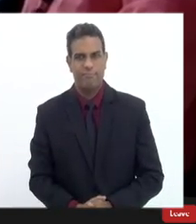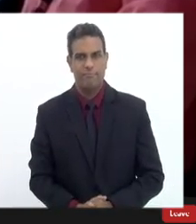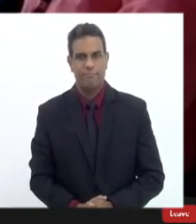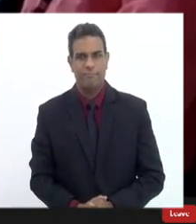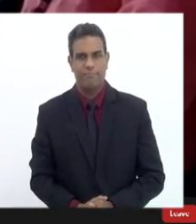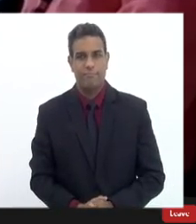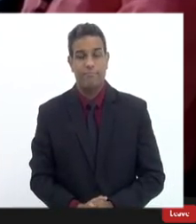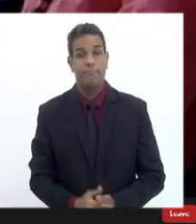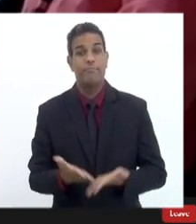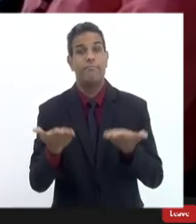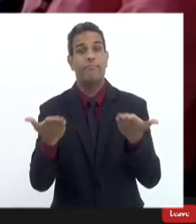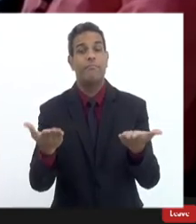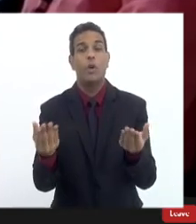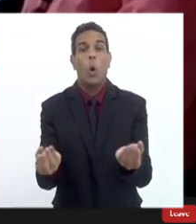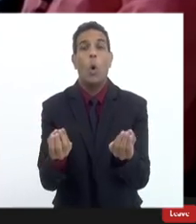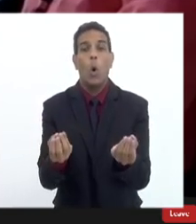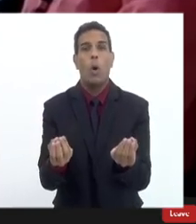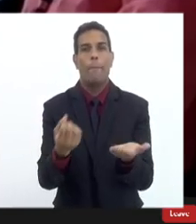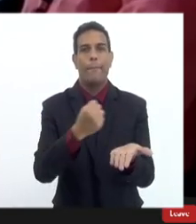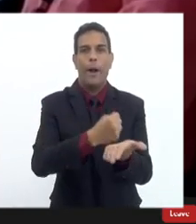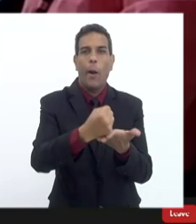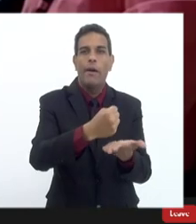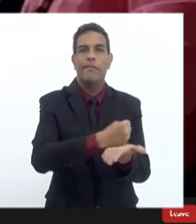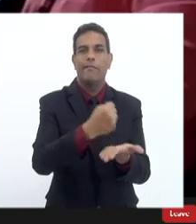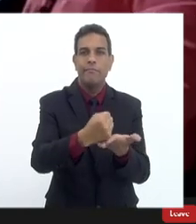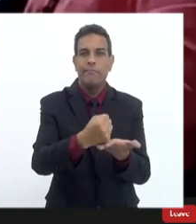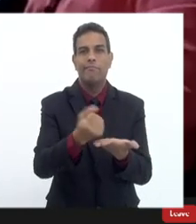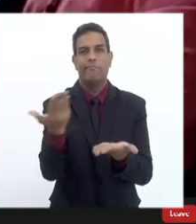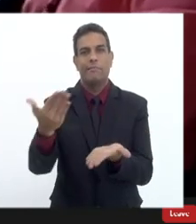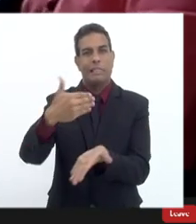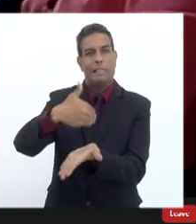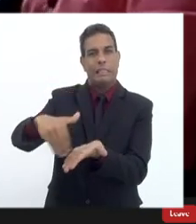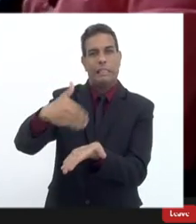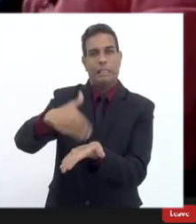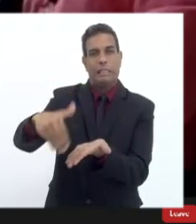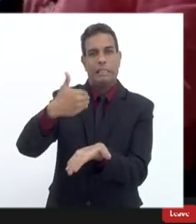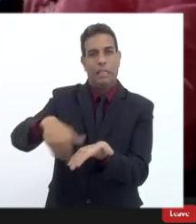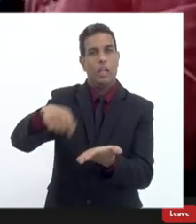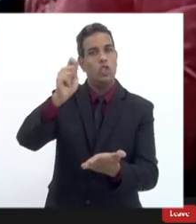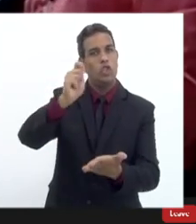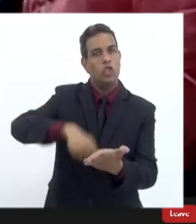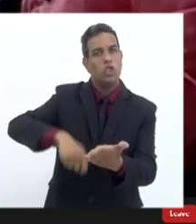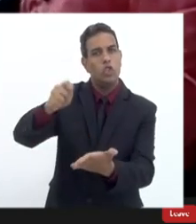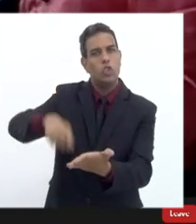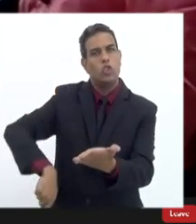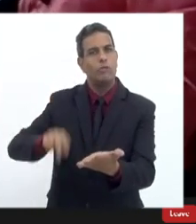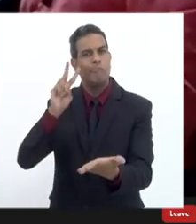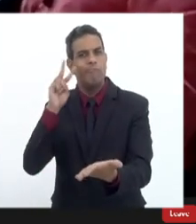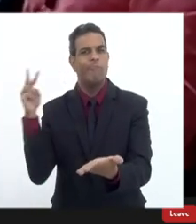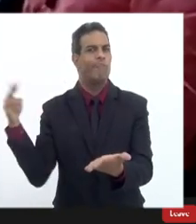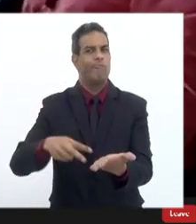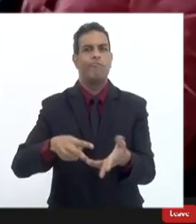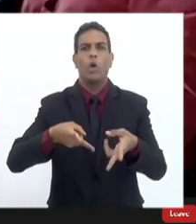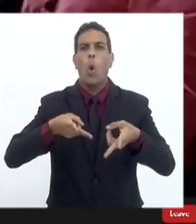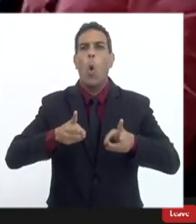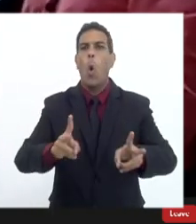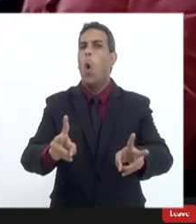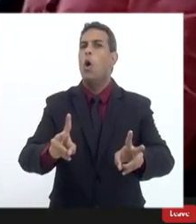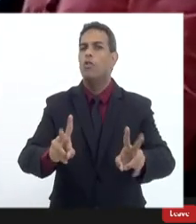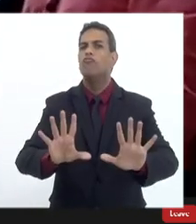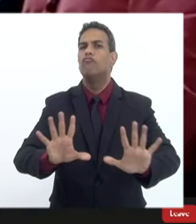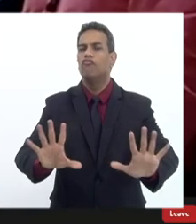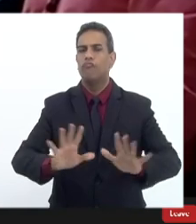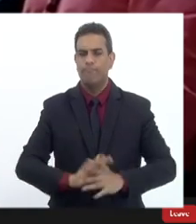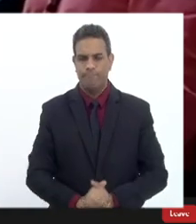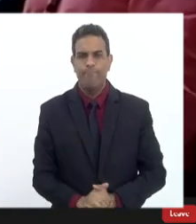Vale ressaltar que os contratos que o secretário encontrou assim que chegou foram mantidos, então